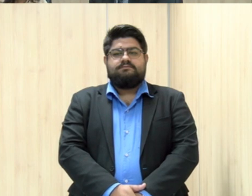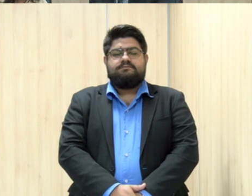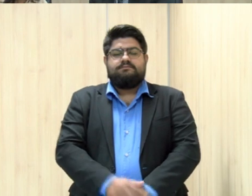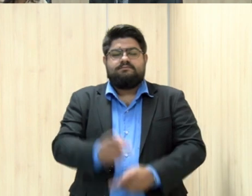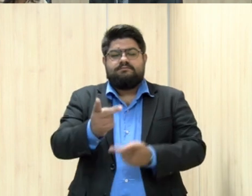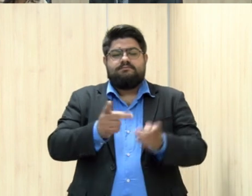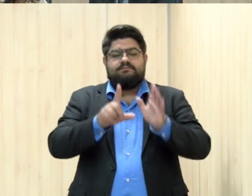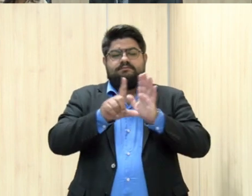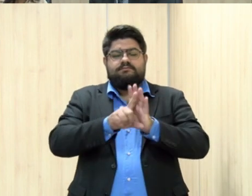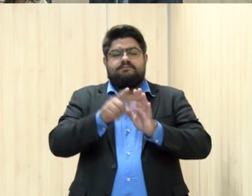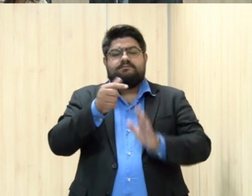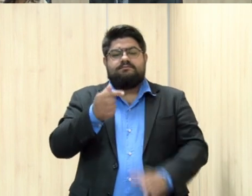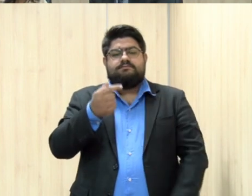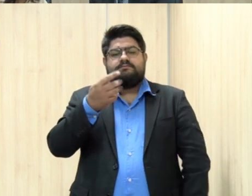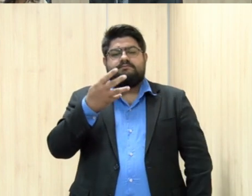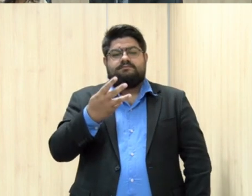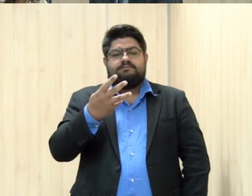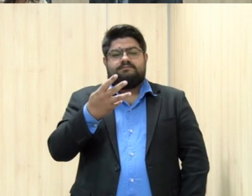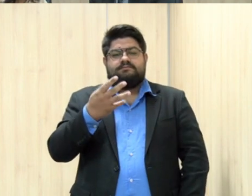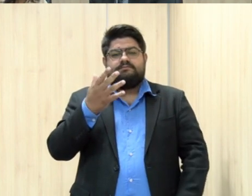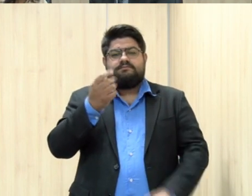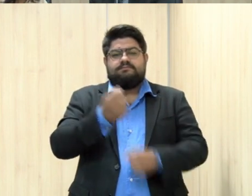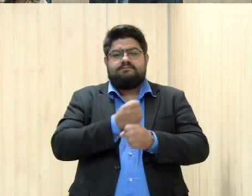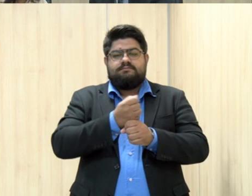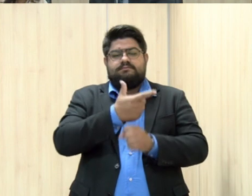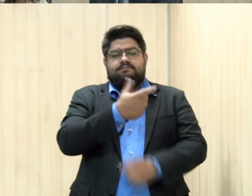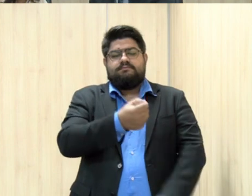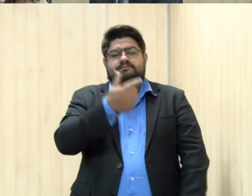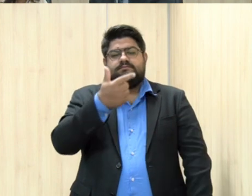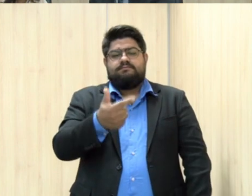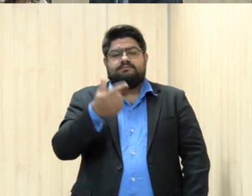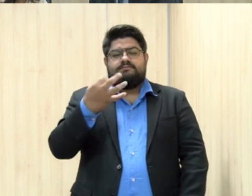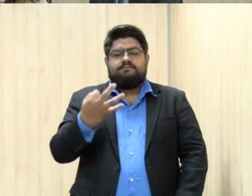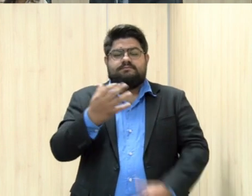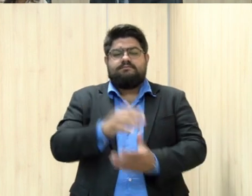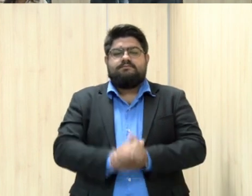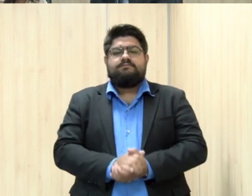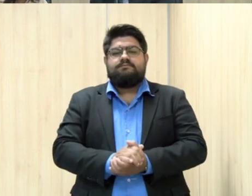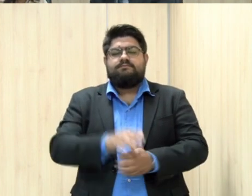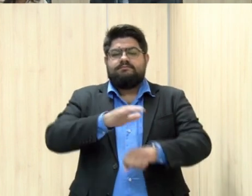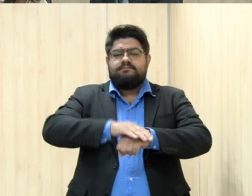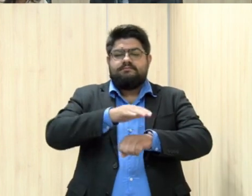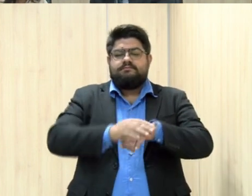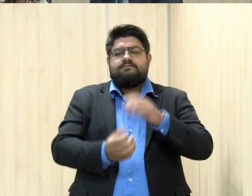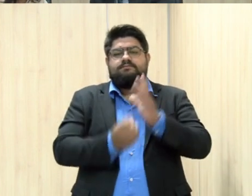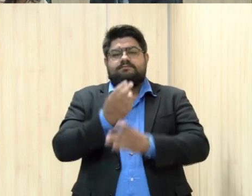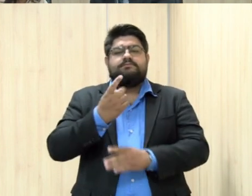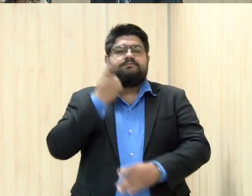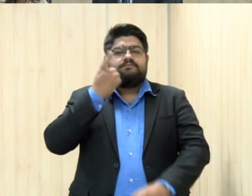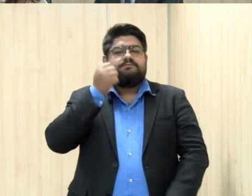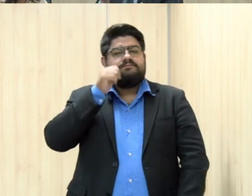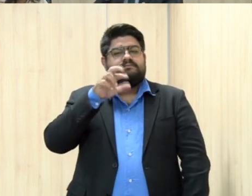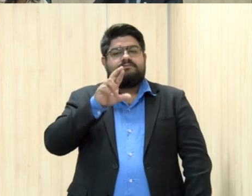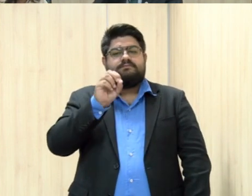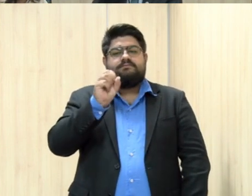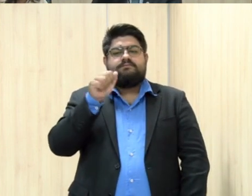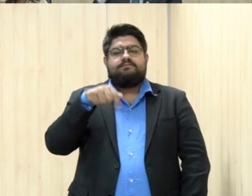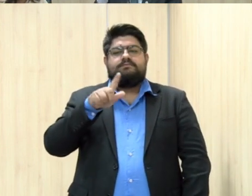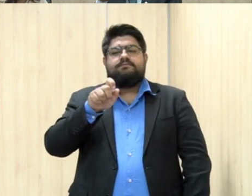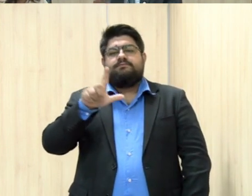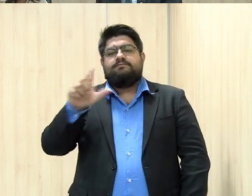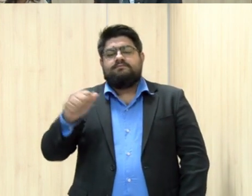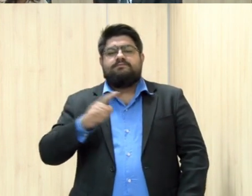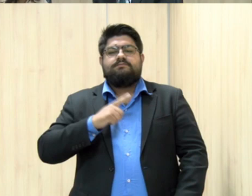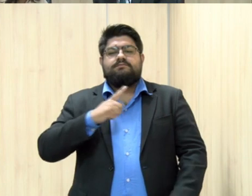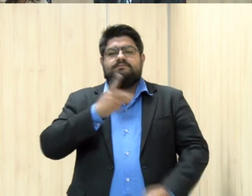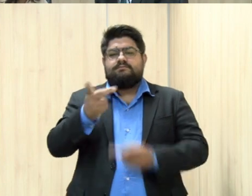projeto de lei número 74 de 2023 de autoria deputada Rosângela Donadon dispõe sobre o programa